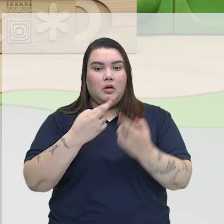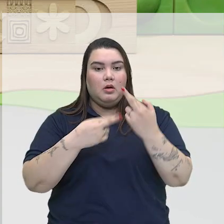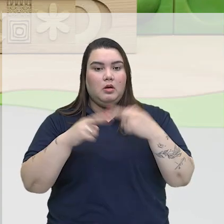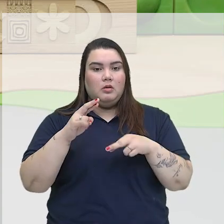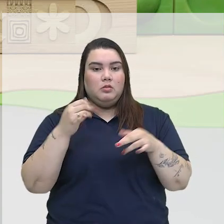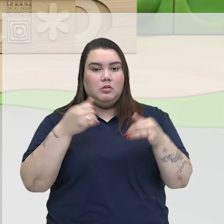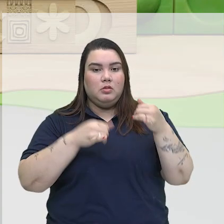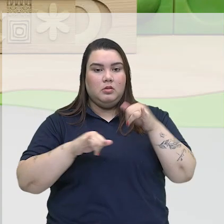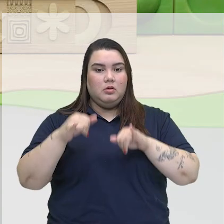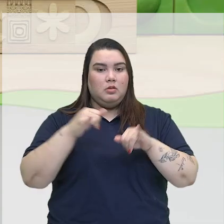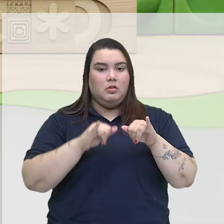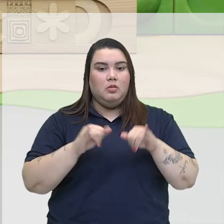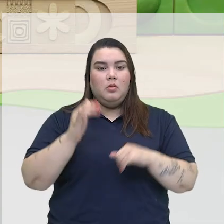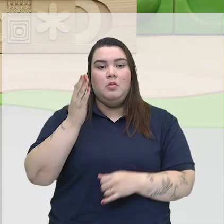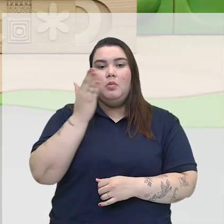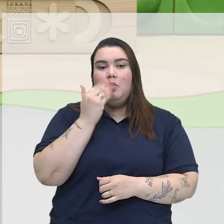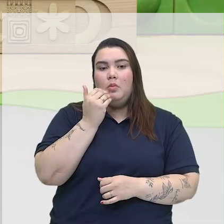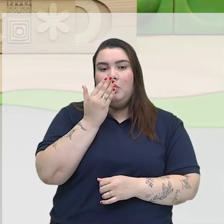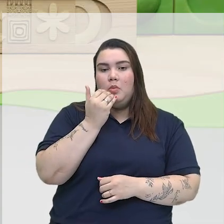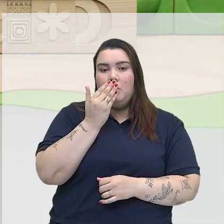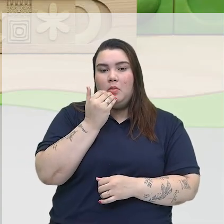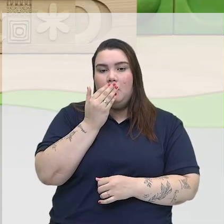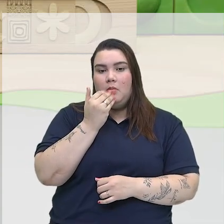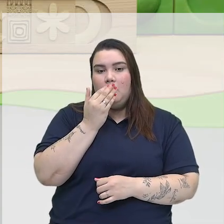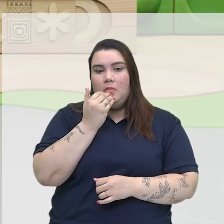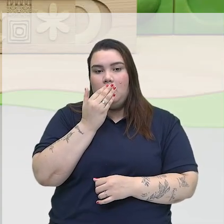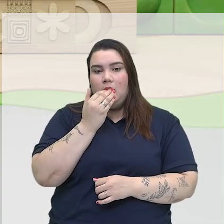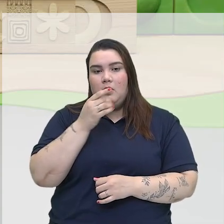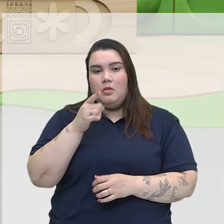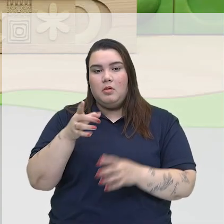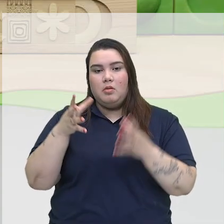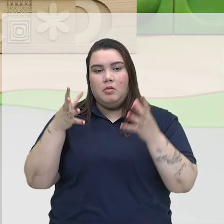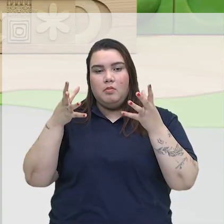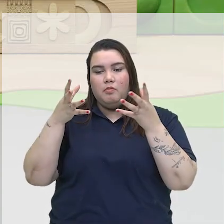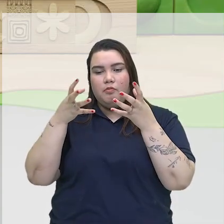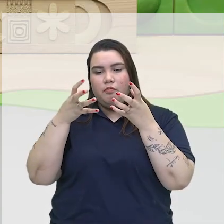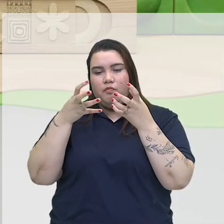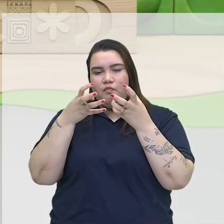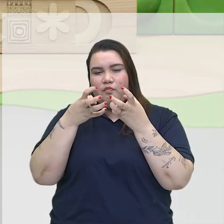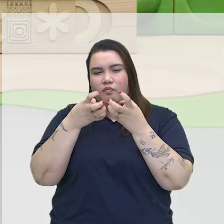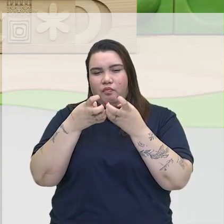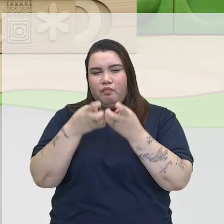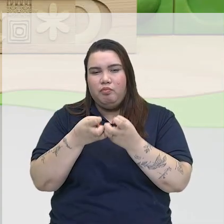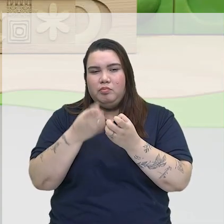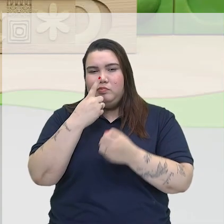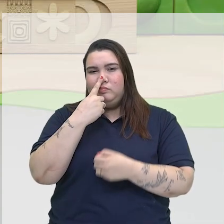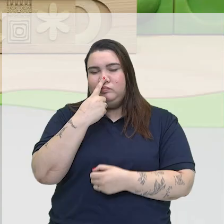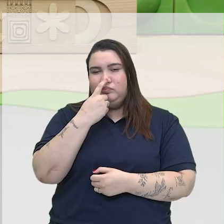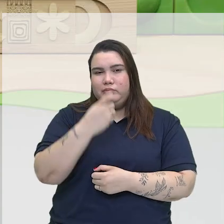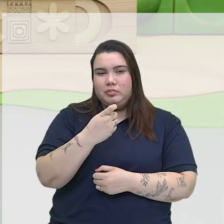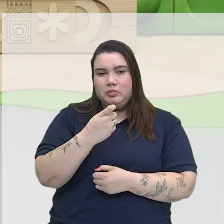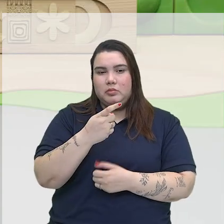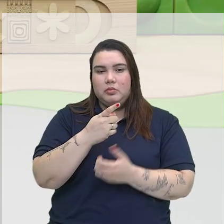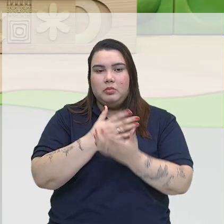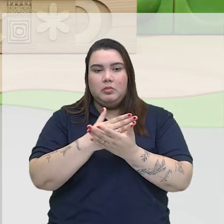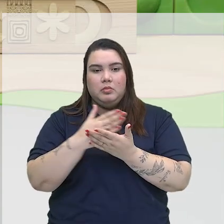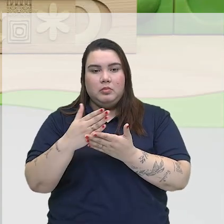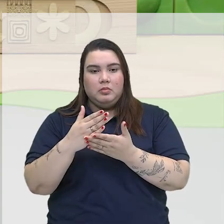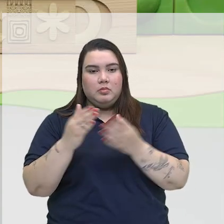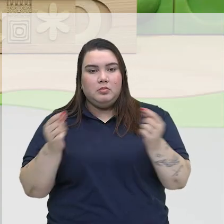química, quando um alimento, ele vai ali, oxidando, porque ele entra